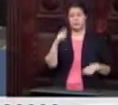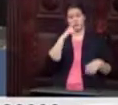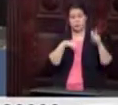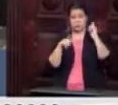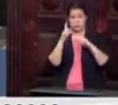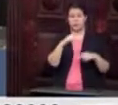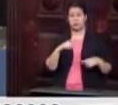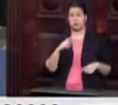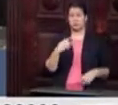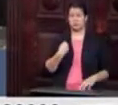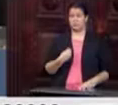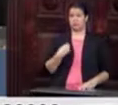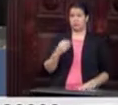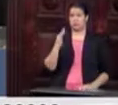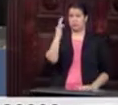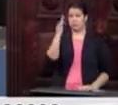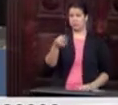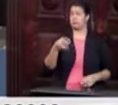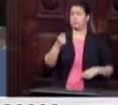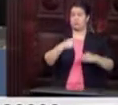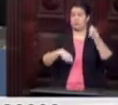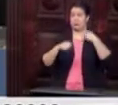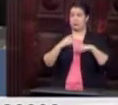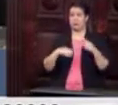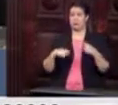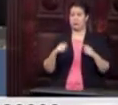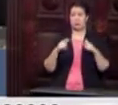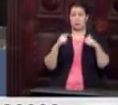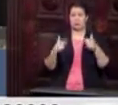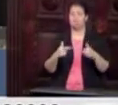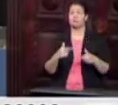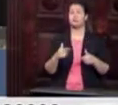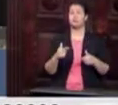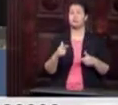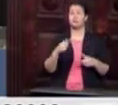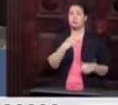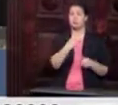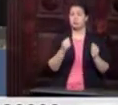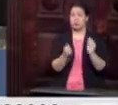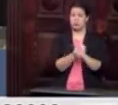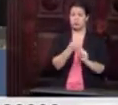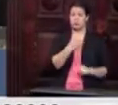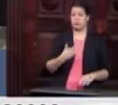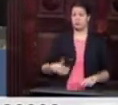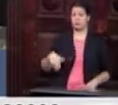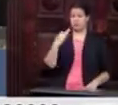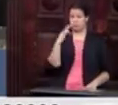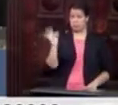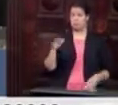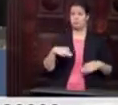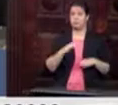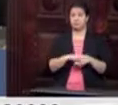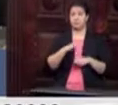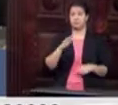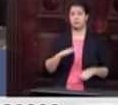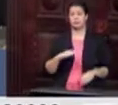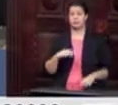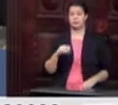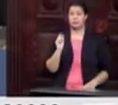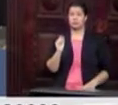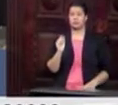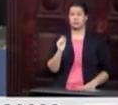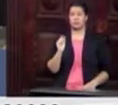próprios destinos numa negociação altiva com o governo federal. E mais, espero que